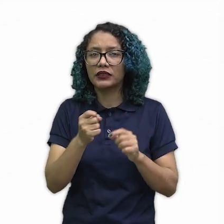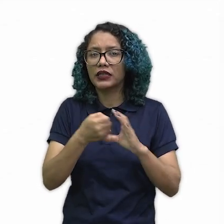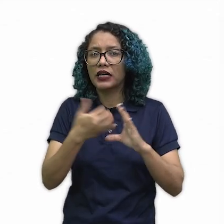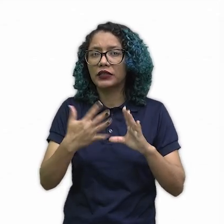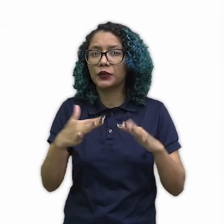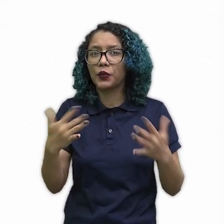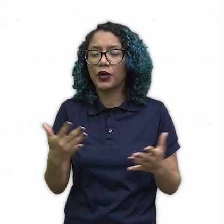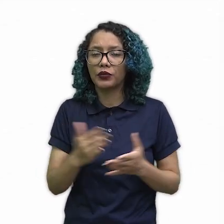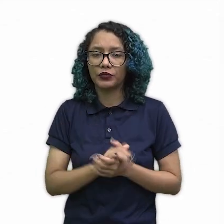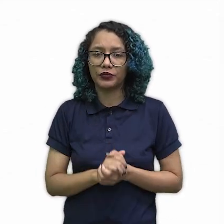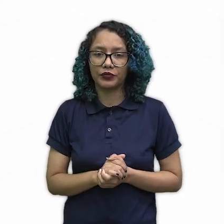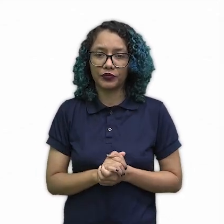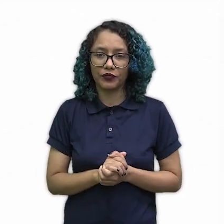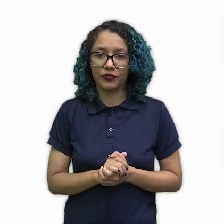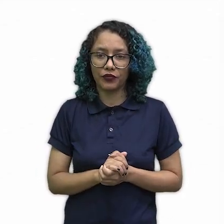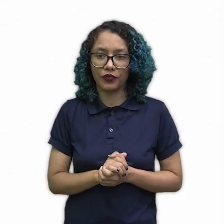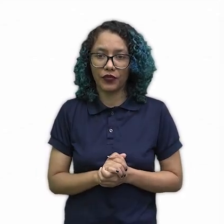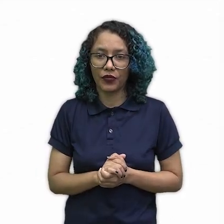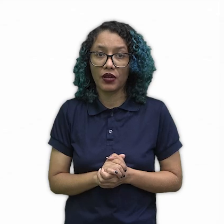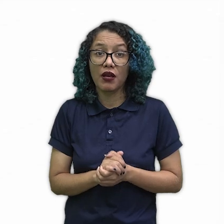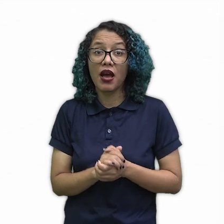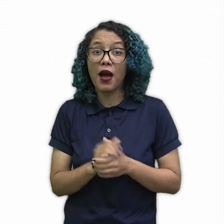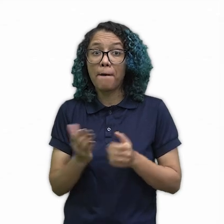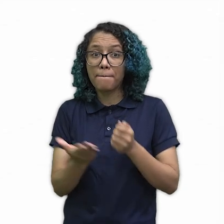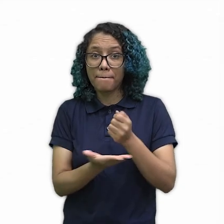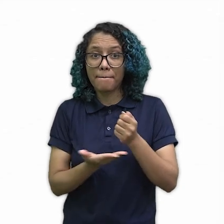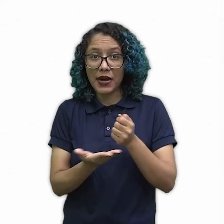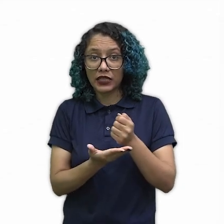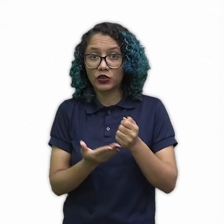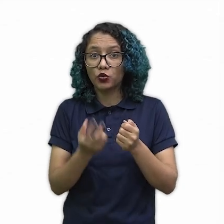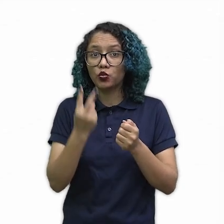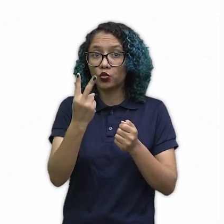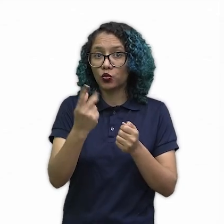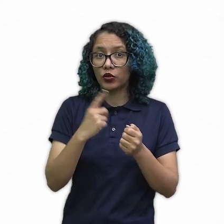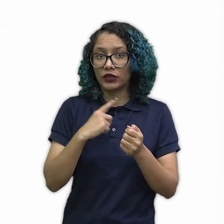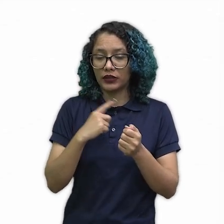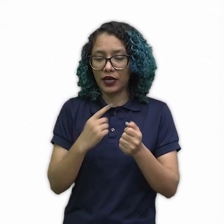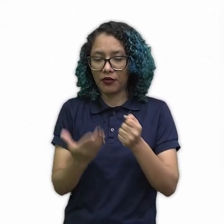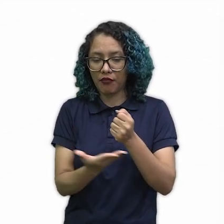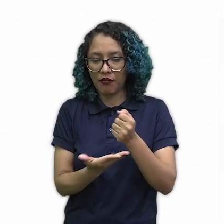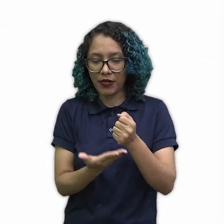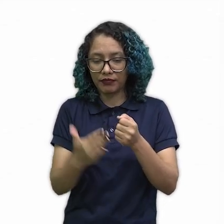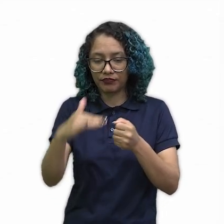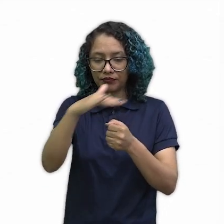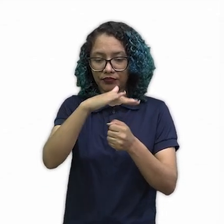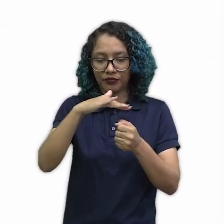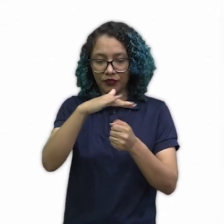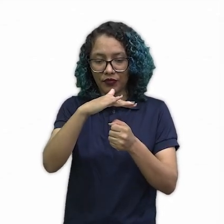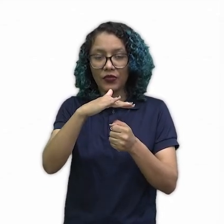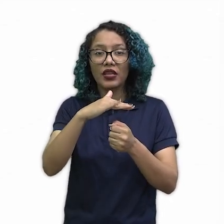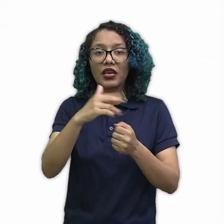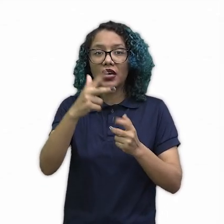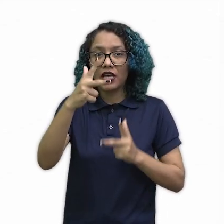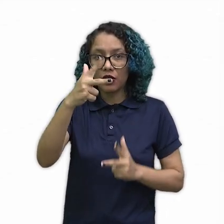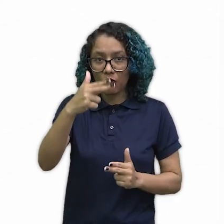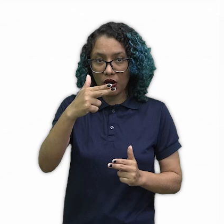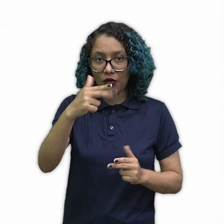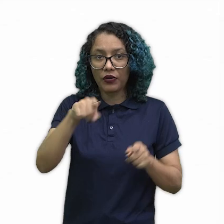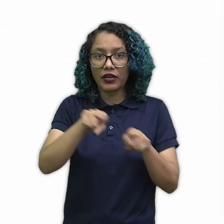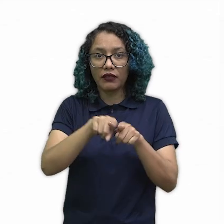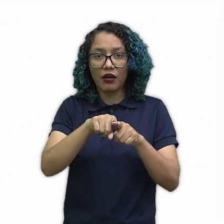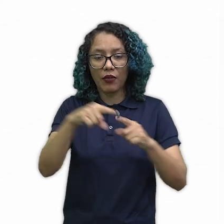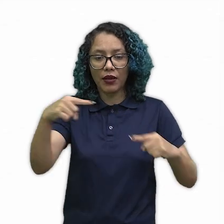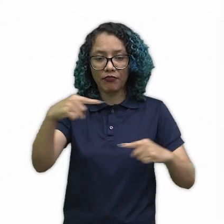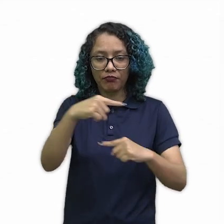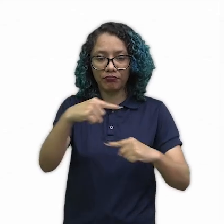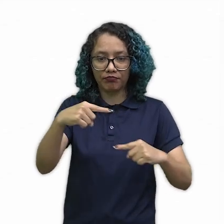característica deles? É que ele possui duas bases, que é a base de cima, ela é igual e paralela à base de baixo.